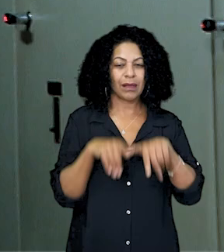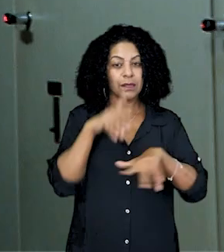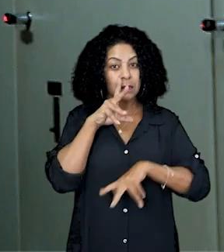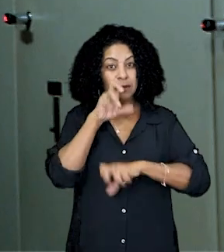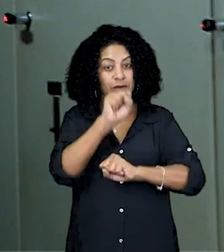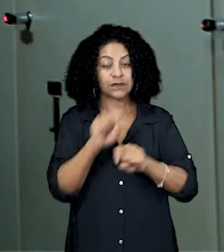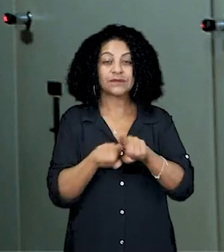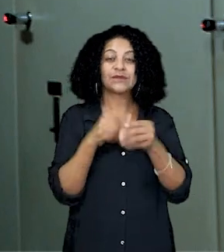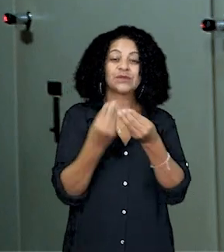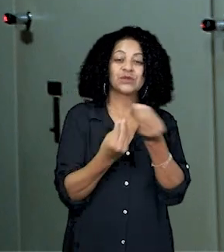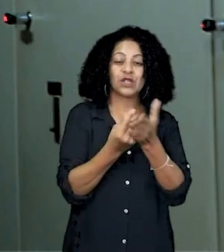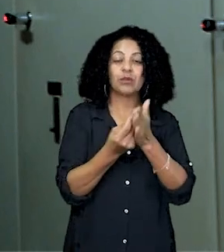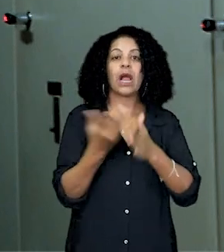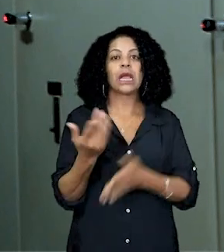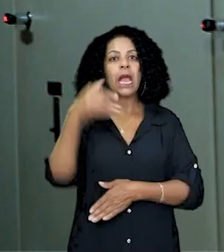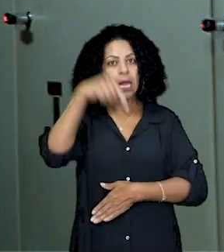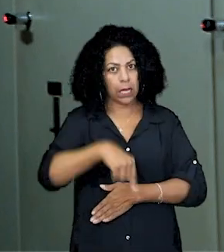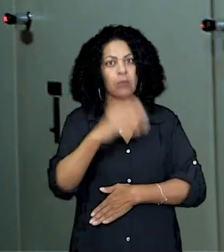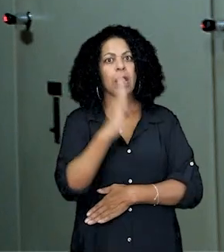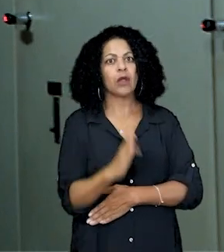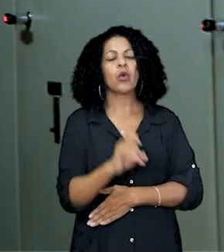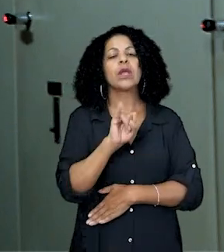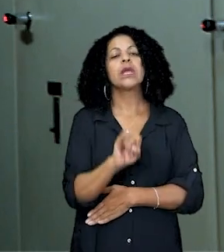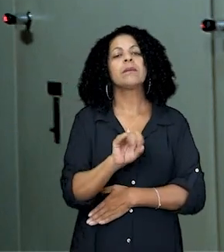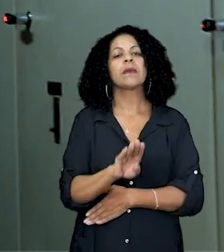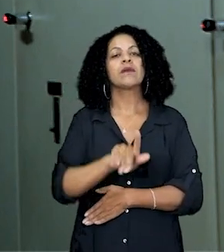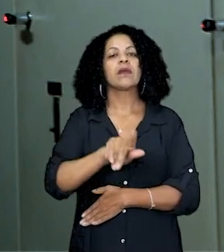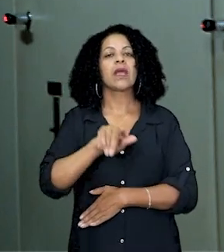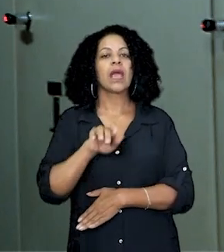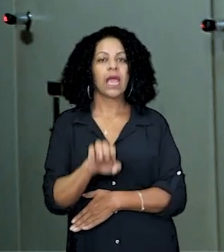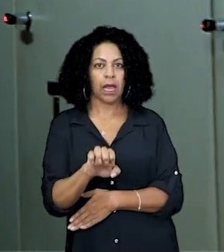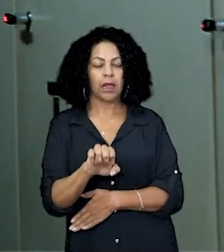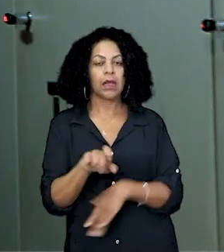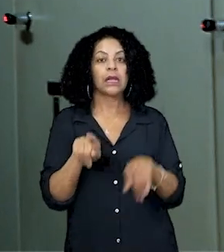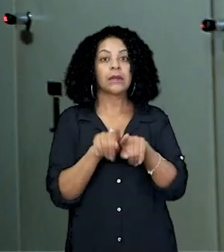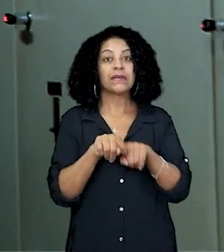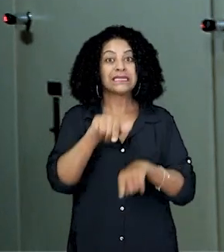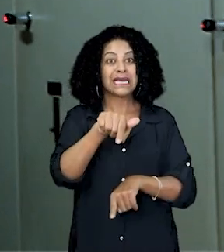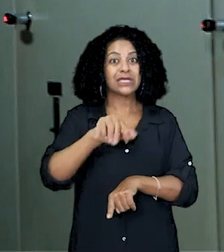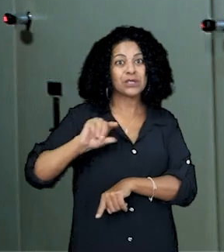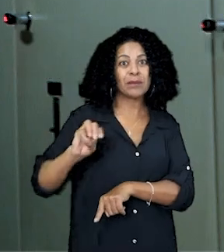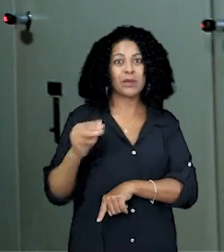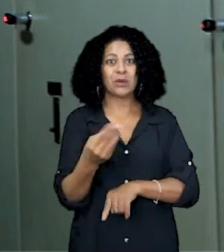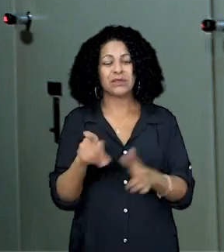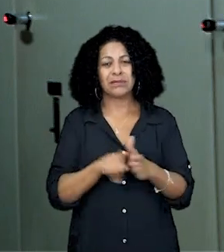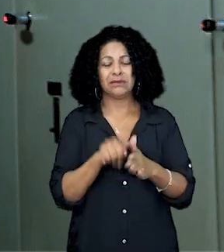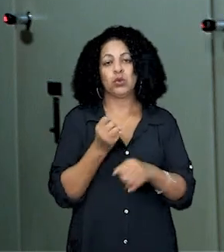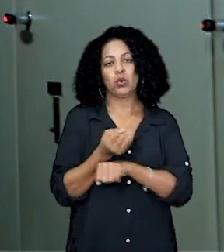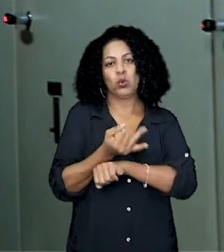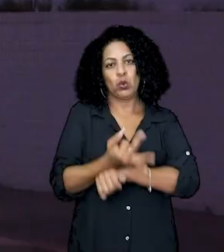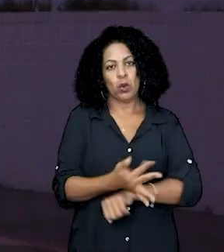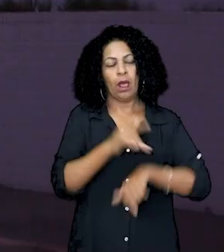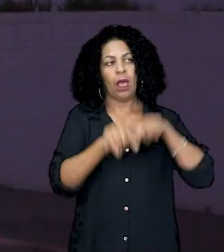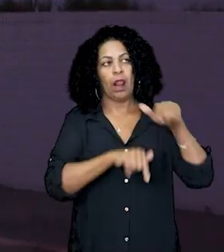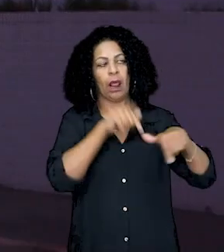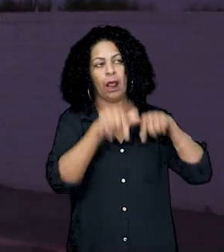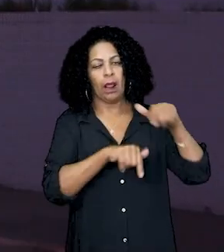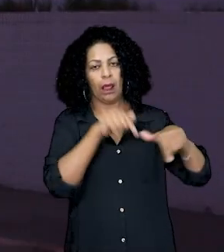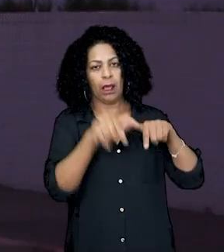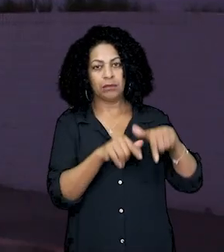Brasil, segundo o último levantamento feito pelo IBGE, quase 7 milhões de brasileiros trabalham no turno da